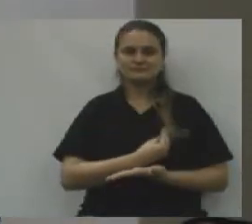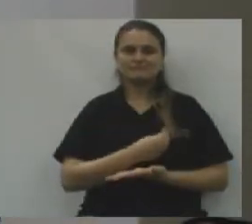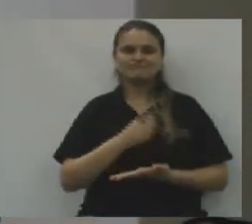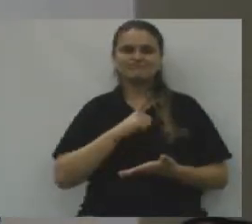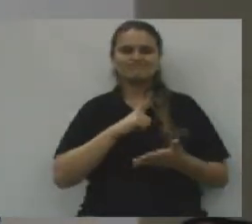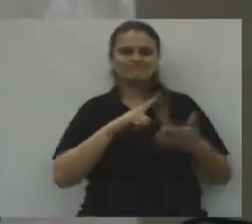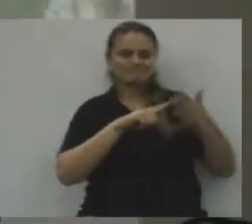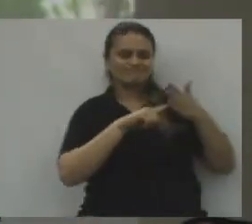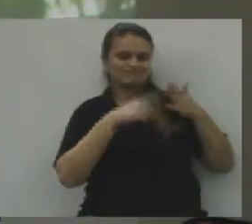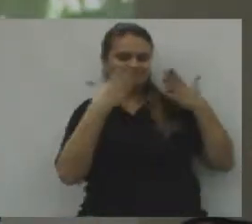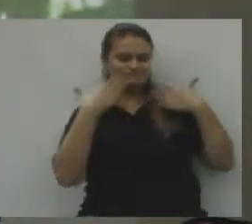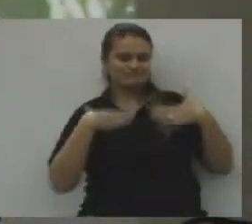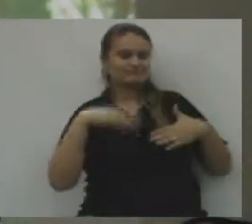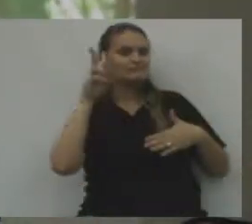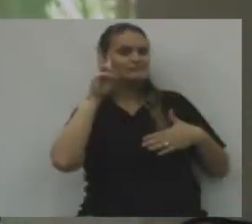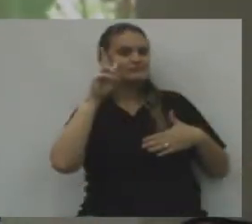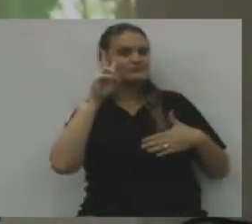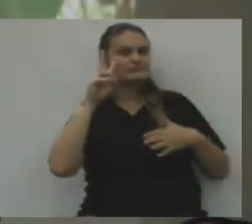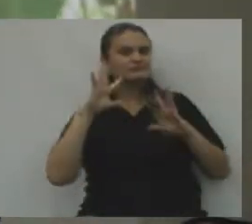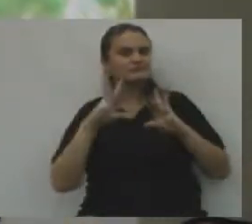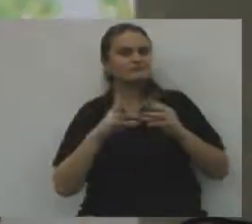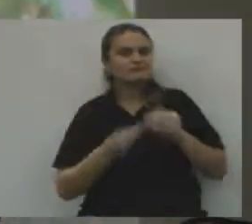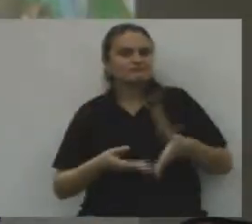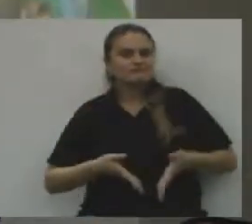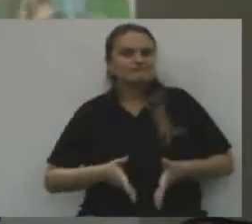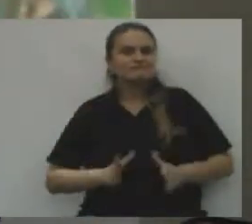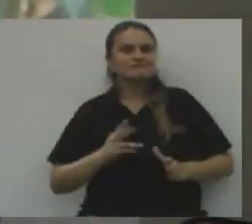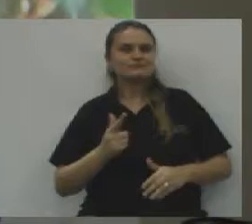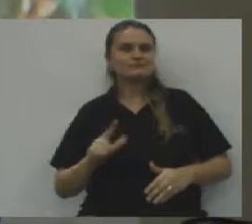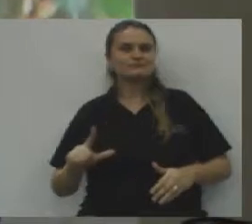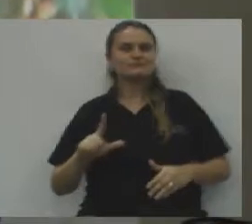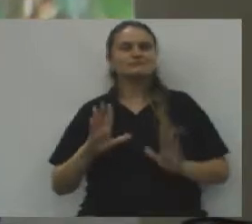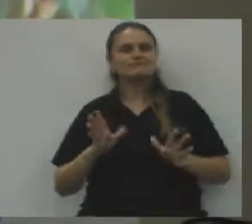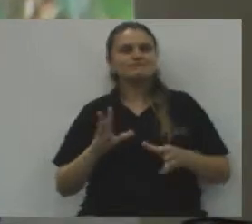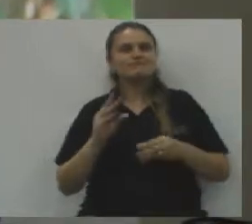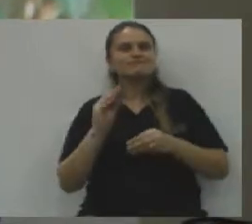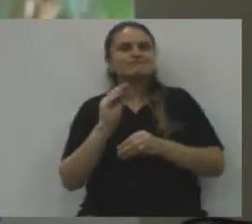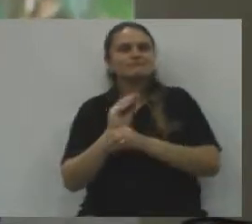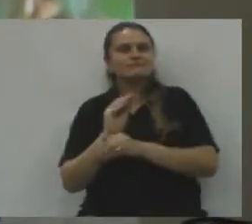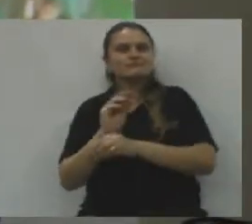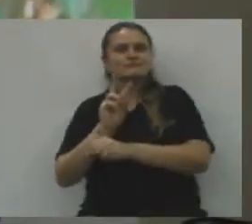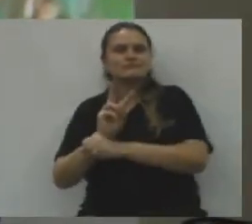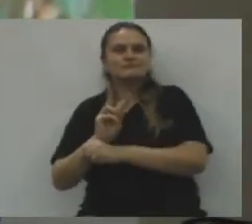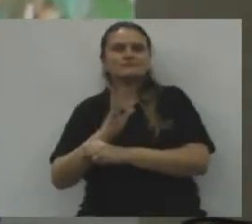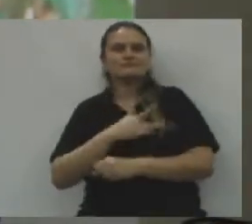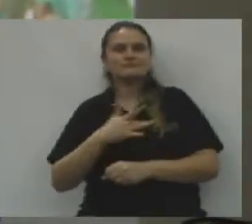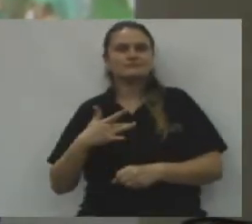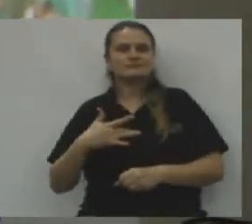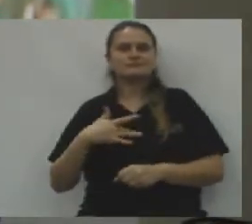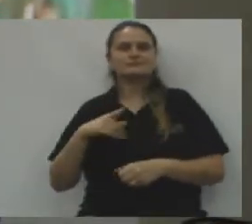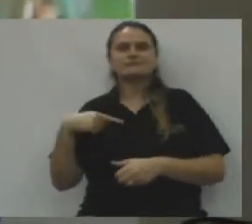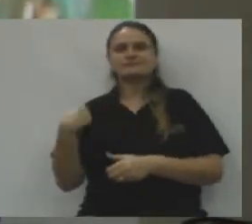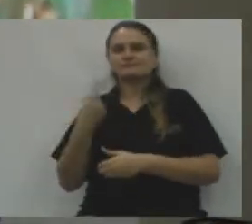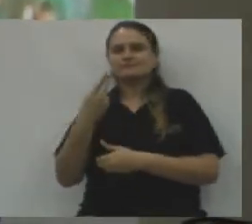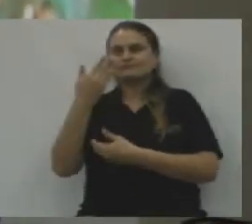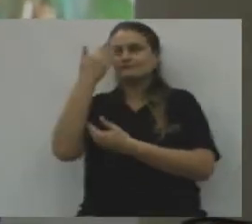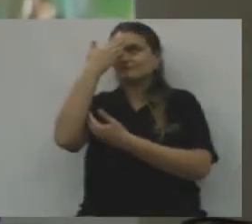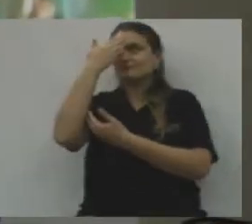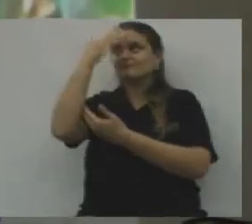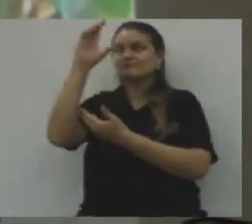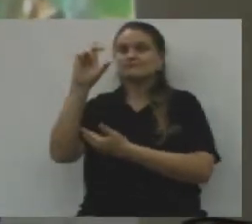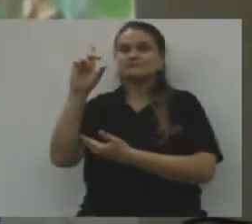que ficaram servirão para lembrar que todos nasceram de novo. A gente está em recuperação, mas com certeza a gente agradece a Deus